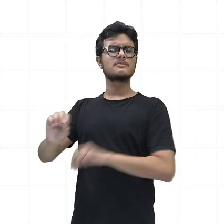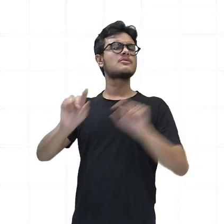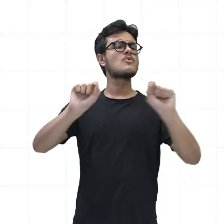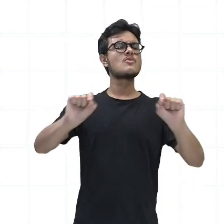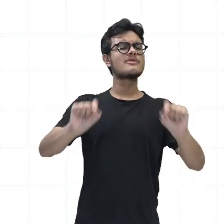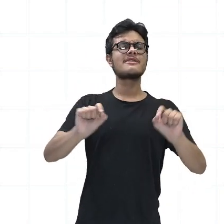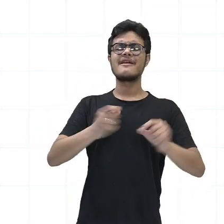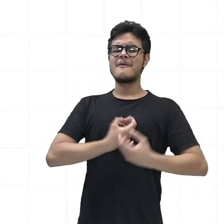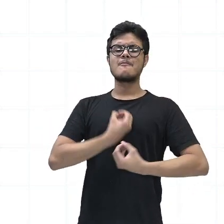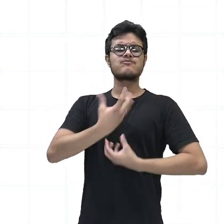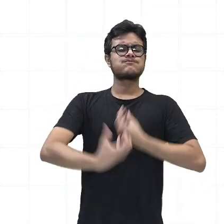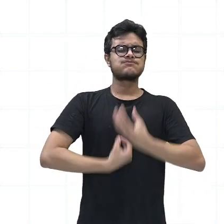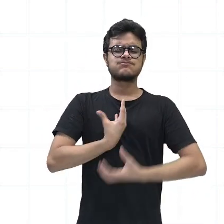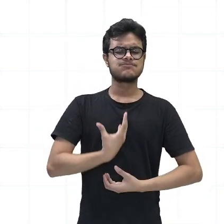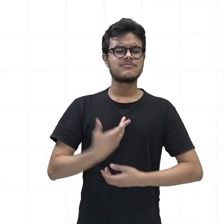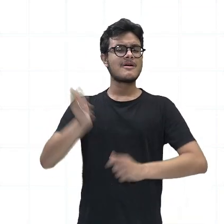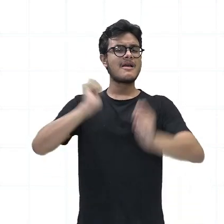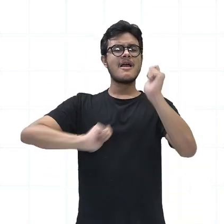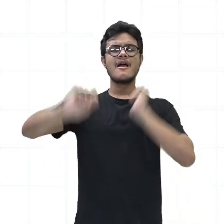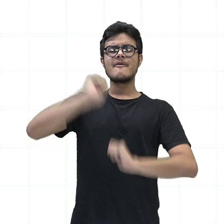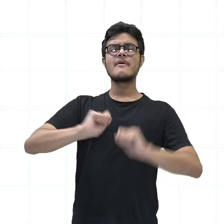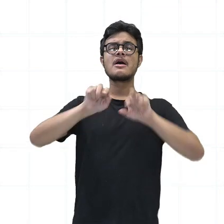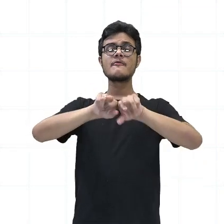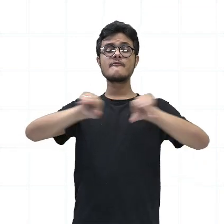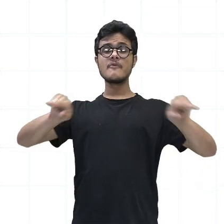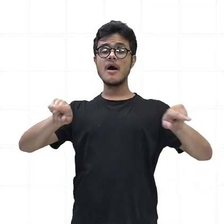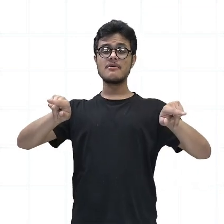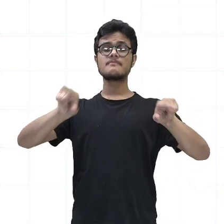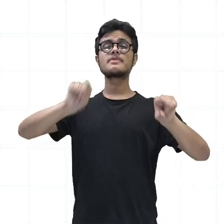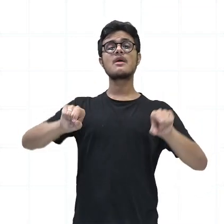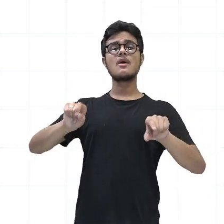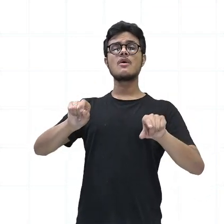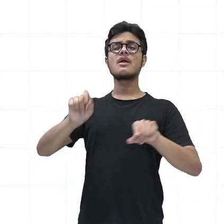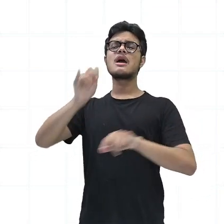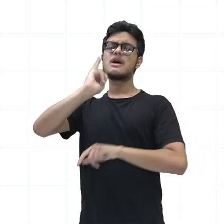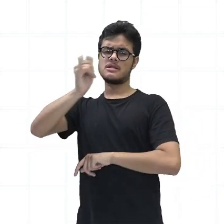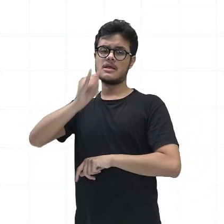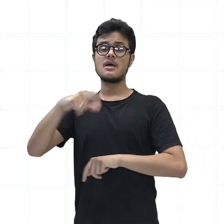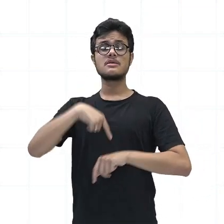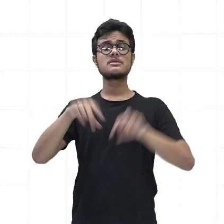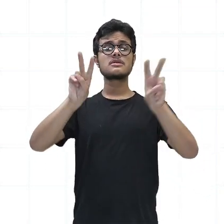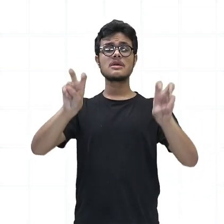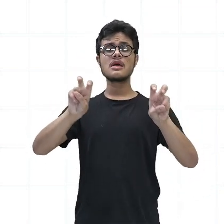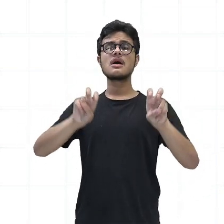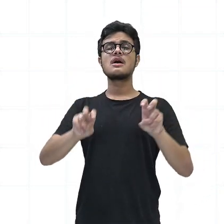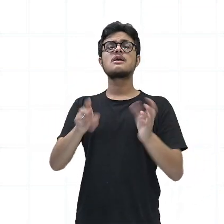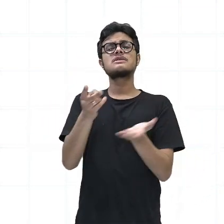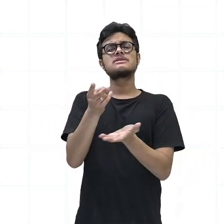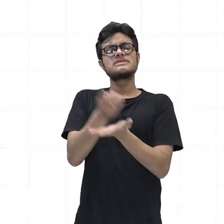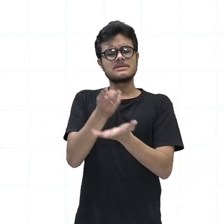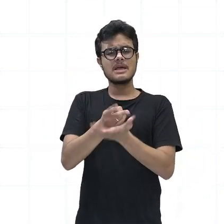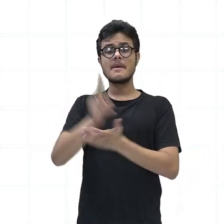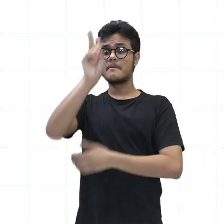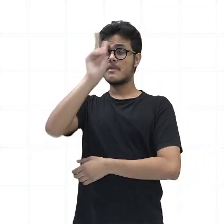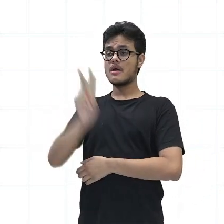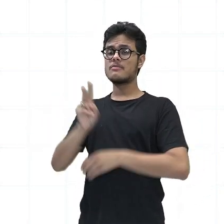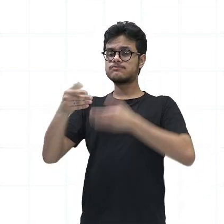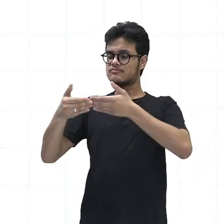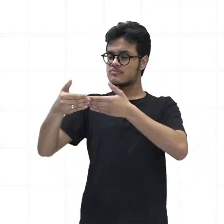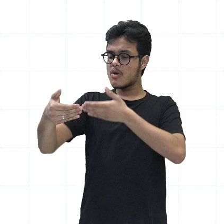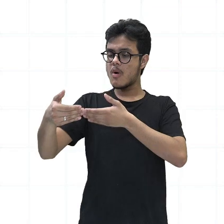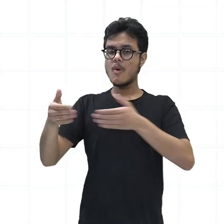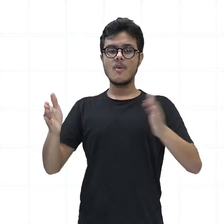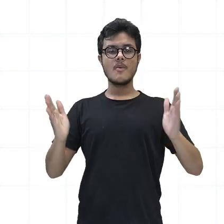Ele engloba os eventos, ações e desenvolvimentos que ocorrem ao longo da história, desde o